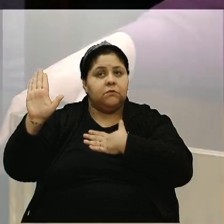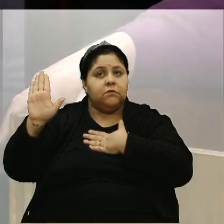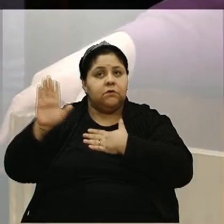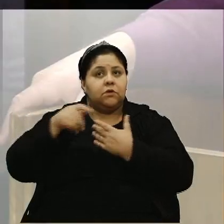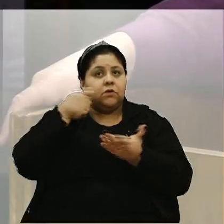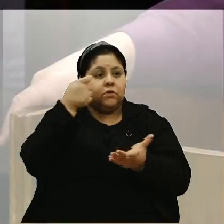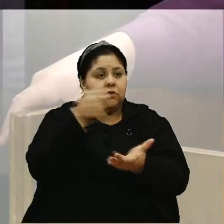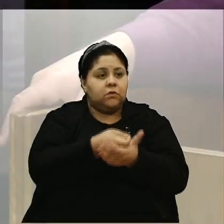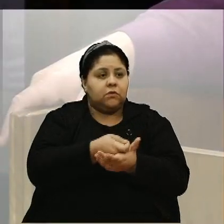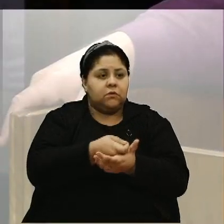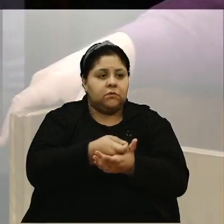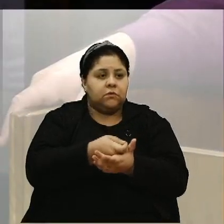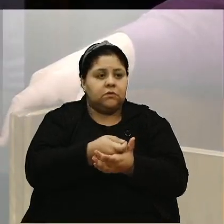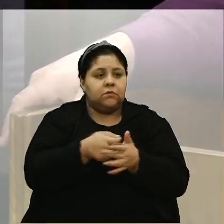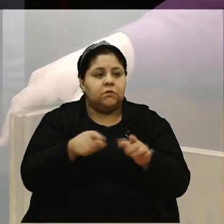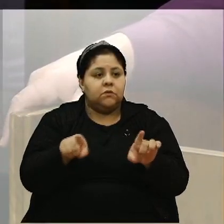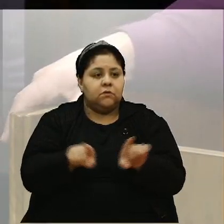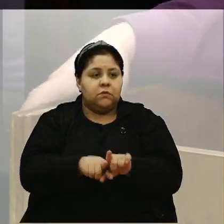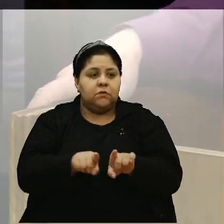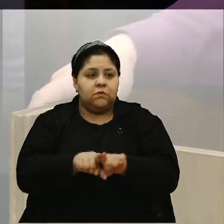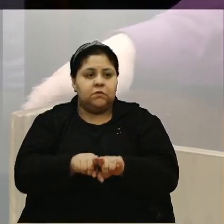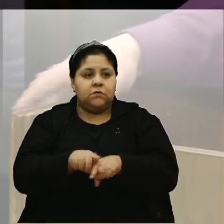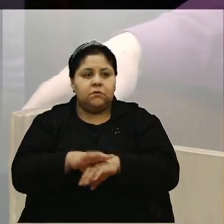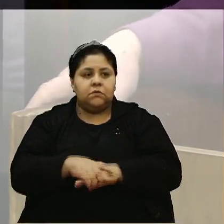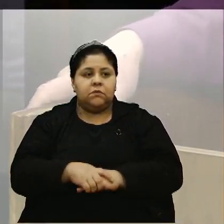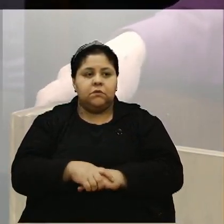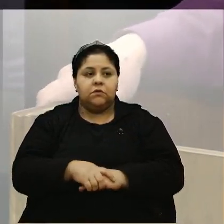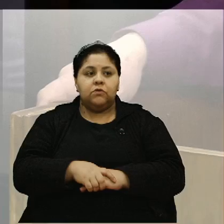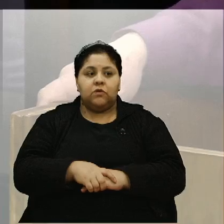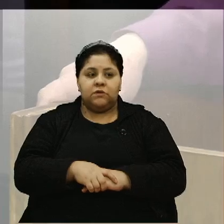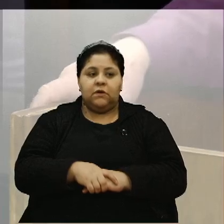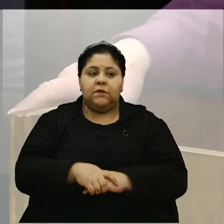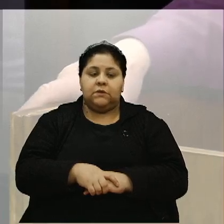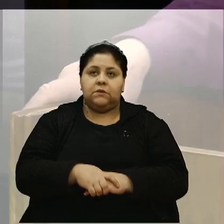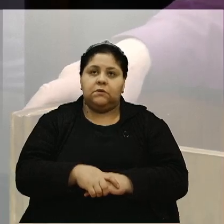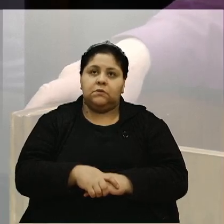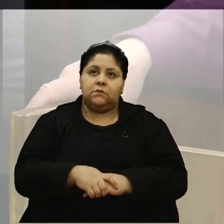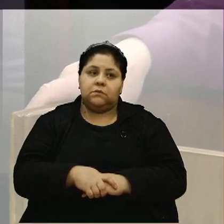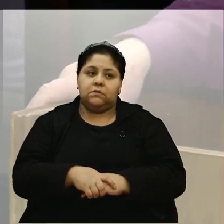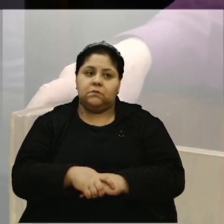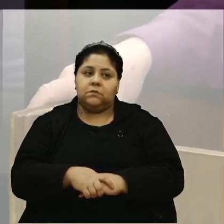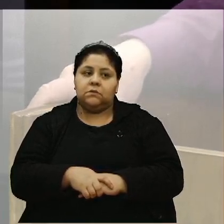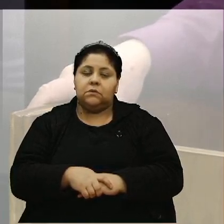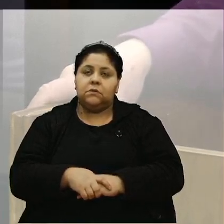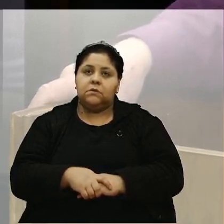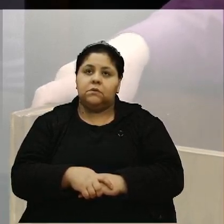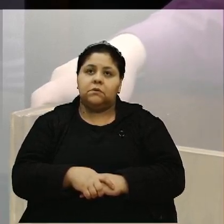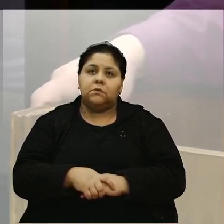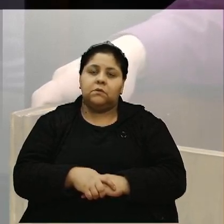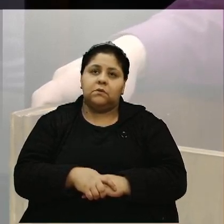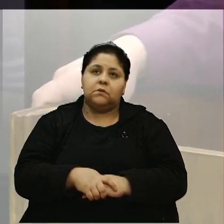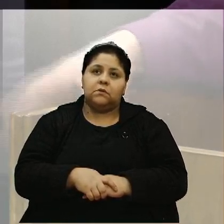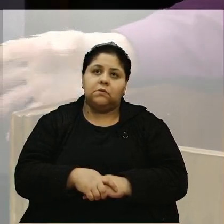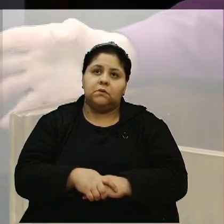ordem. Aqui a gente discute muitas vezes, o Adiló determinou, não foi cumprido. Eu vi ontem aqui.